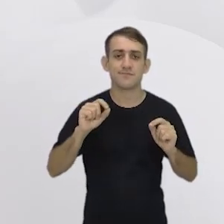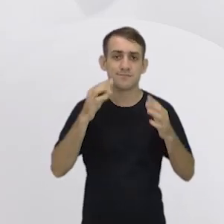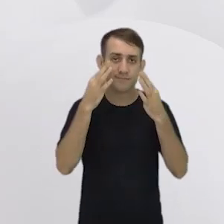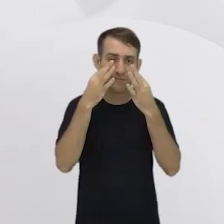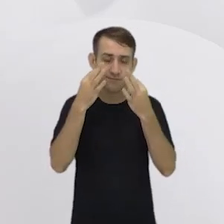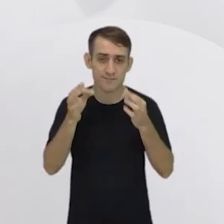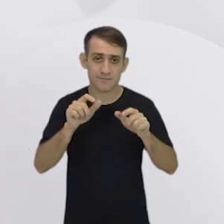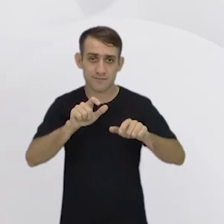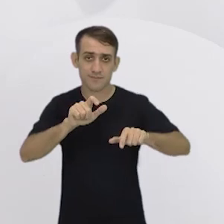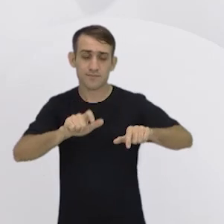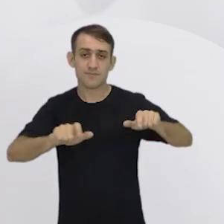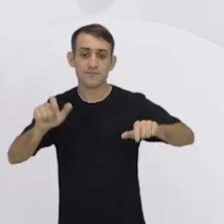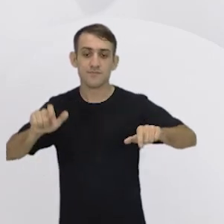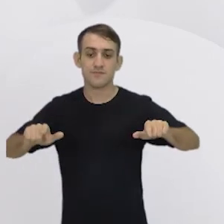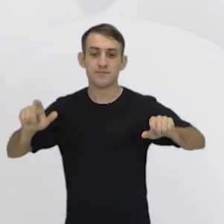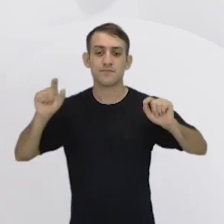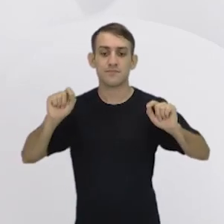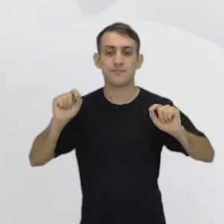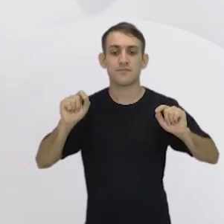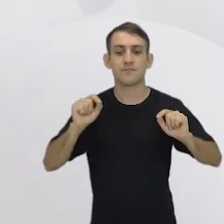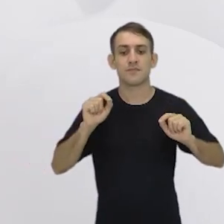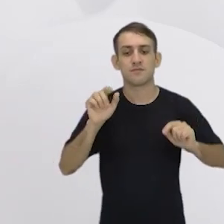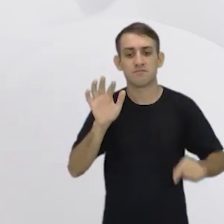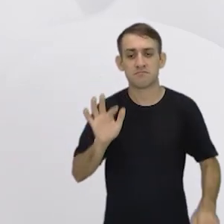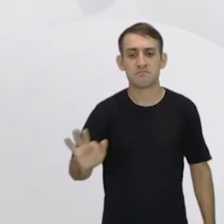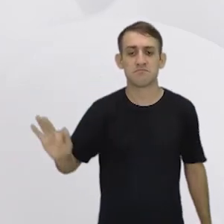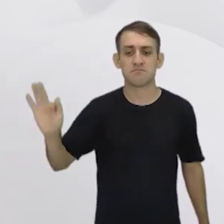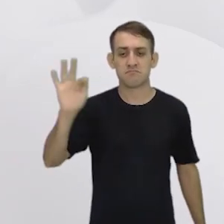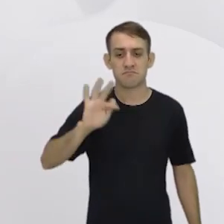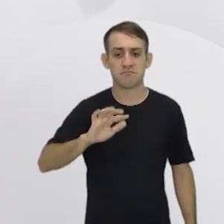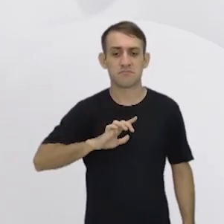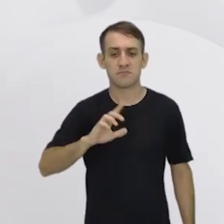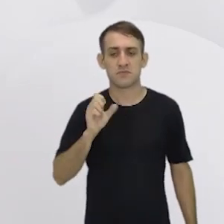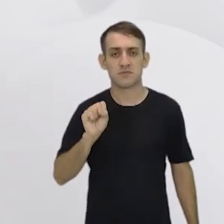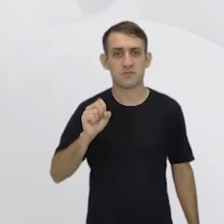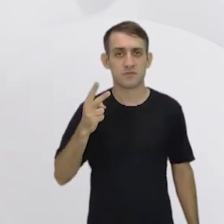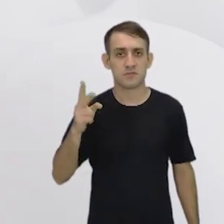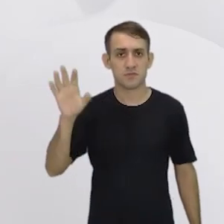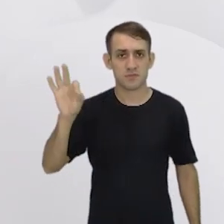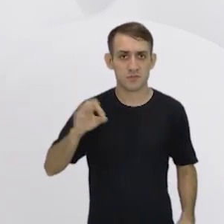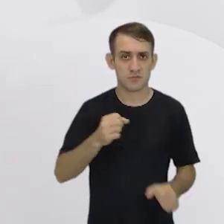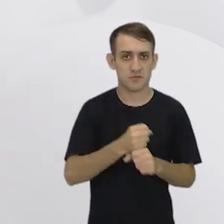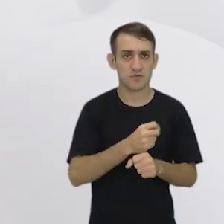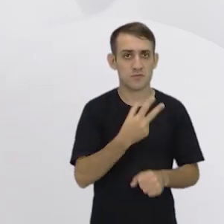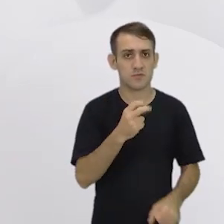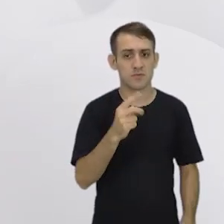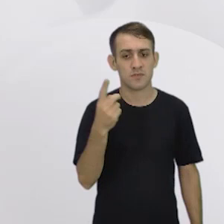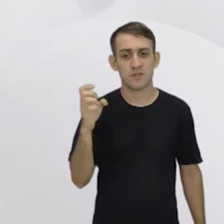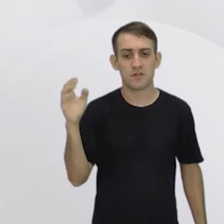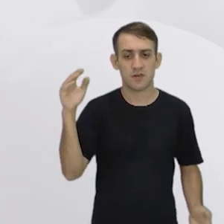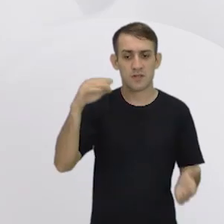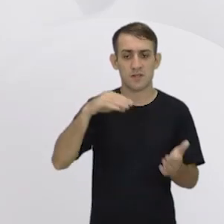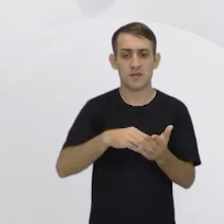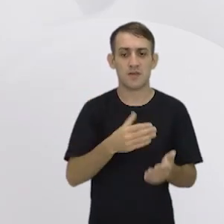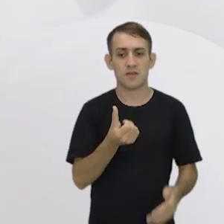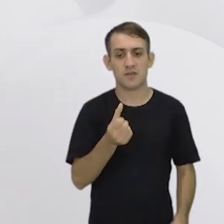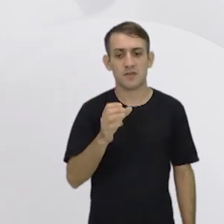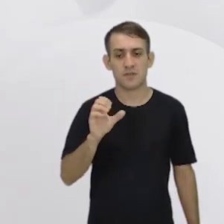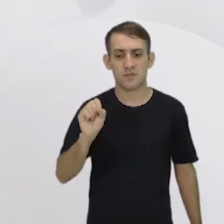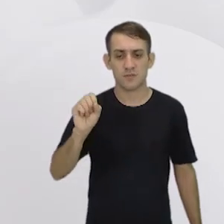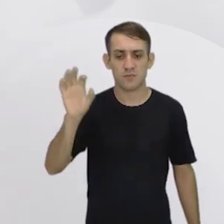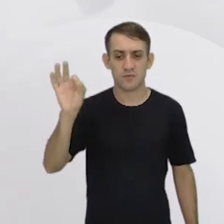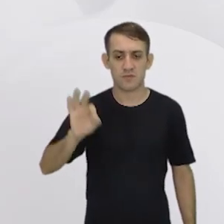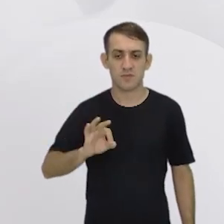entre as pessoas com ensino superior, passando de 82% em 2015 para 68% em